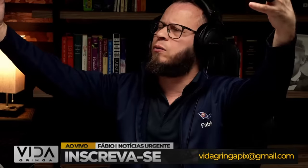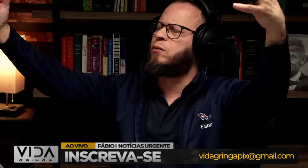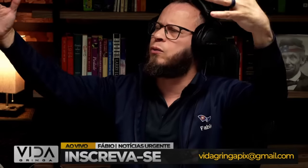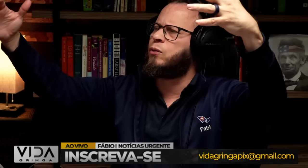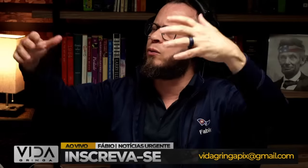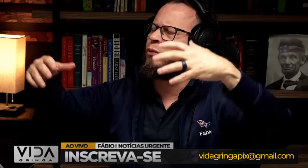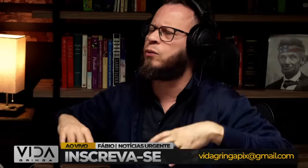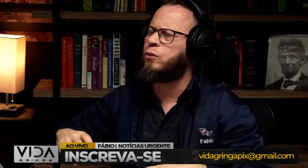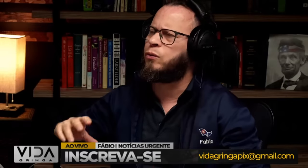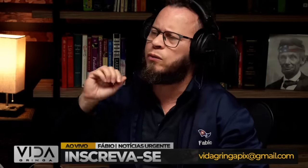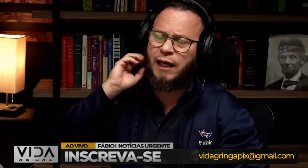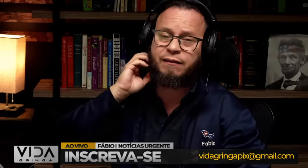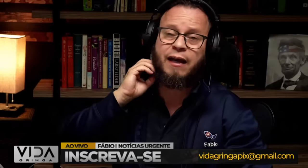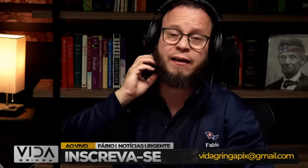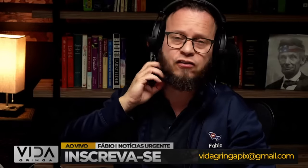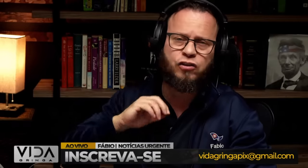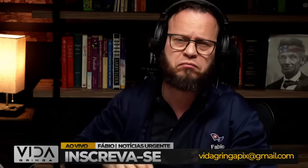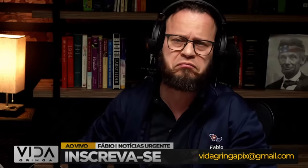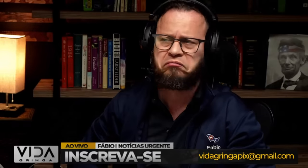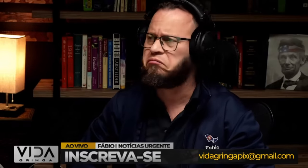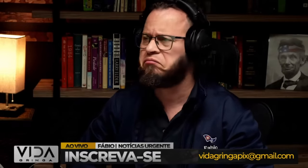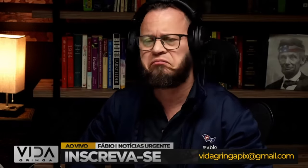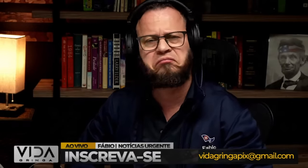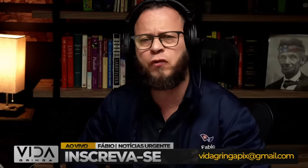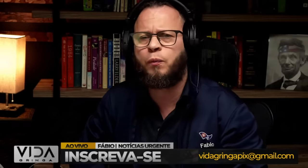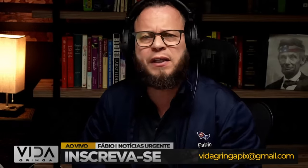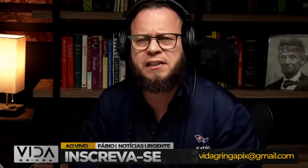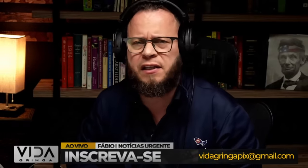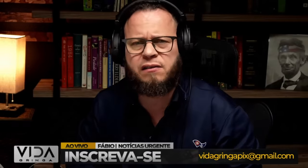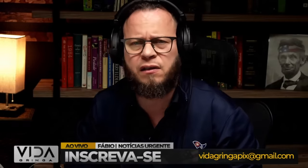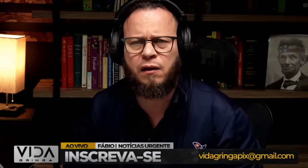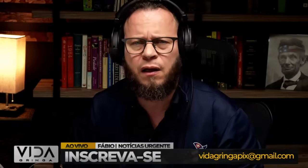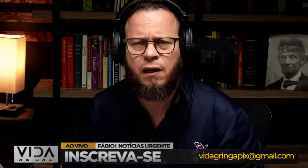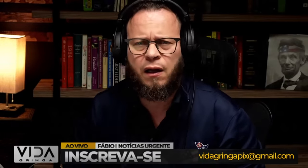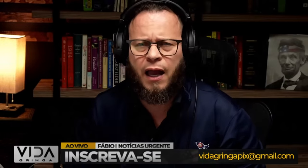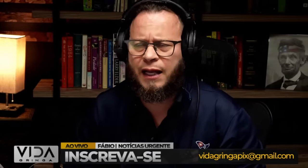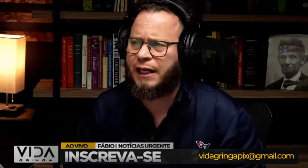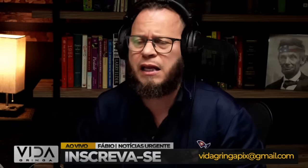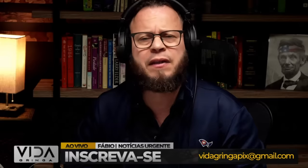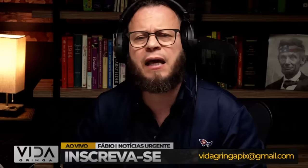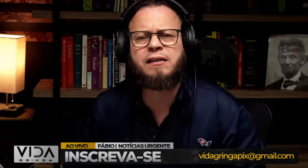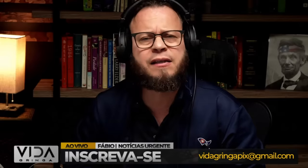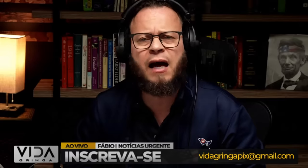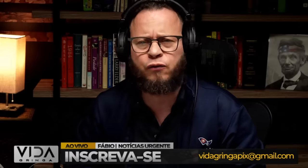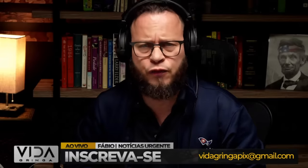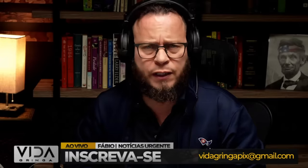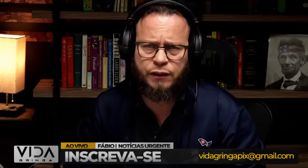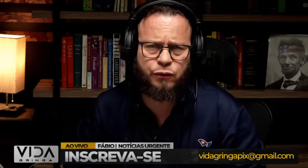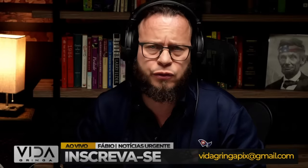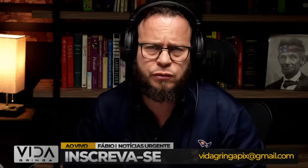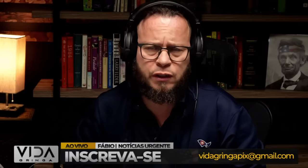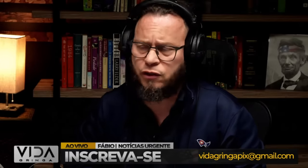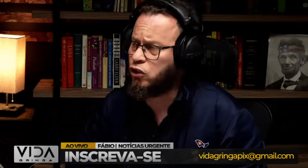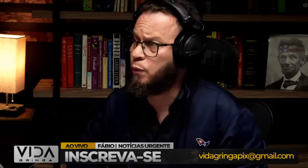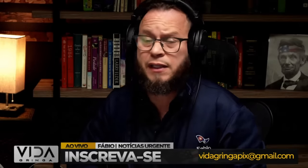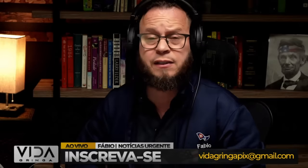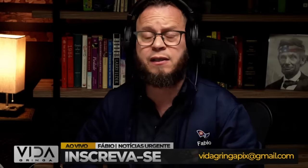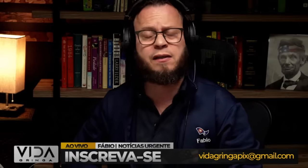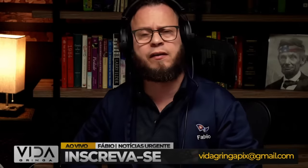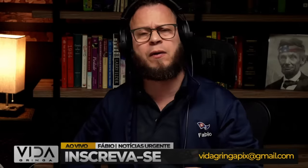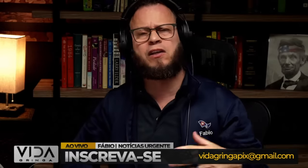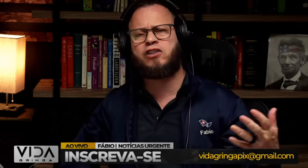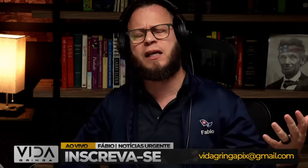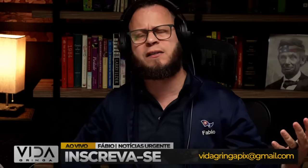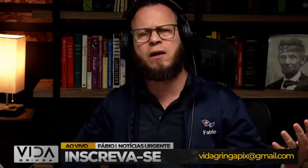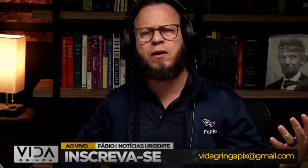questão da internet. Não precisa criminalizar o fake news. Então a gente não precisa